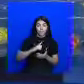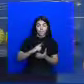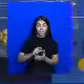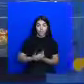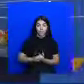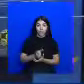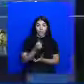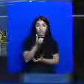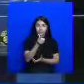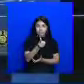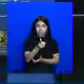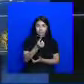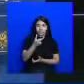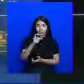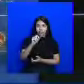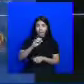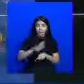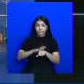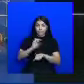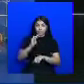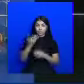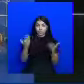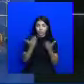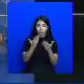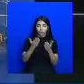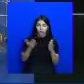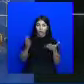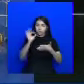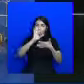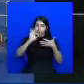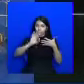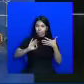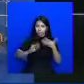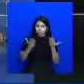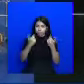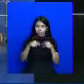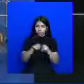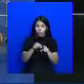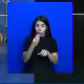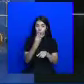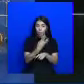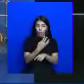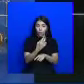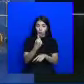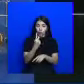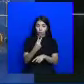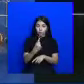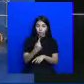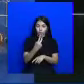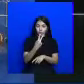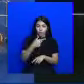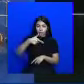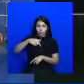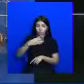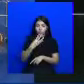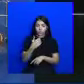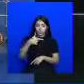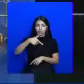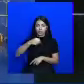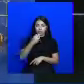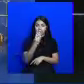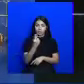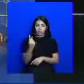6 dezenas e os 2 trevos da Mais Milionária de hoje. Vamos conferir. 41, 27,